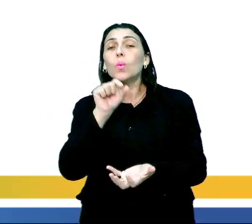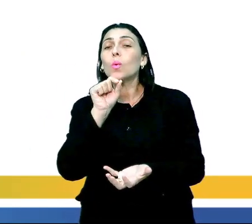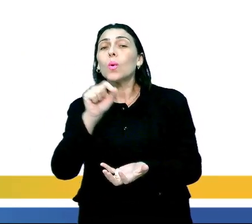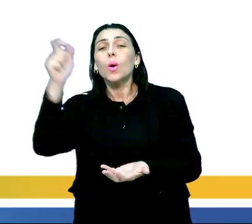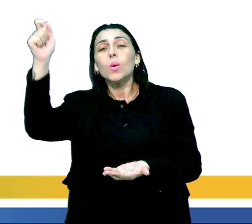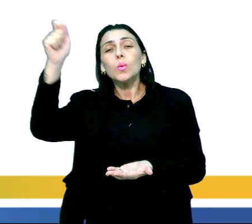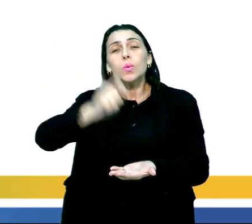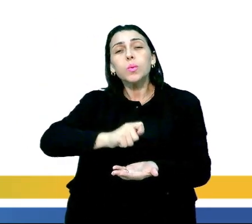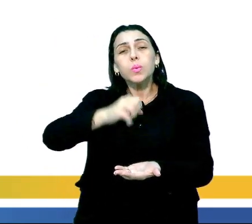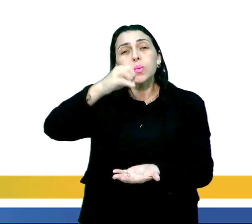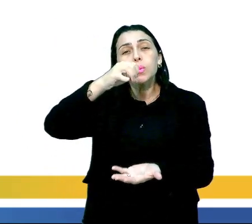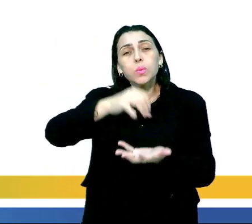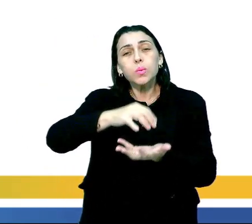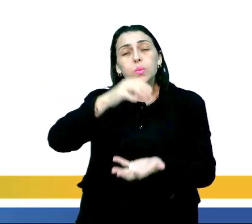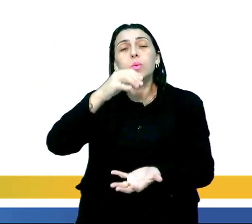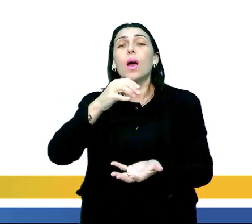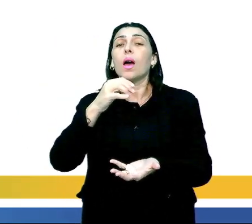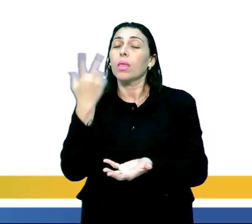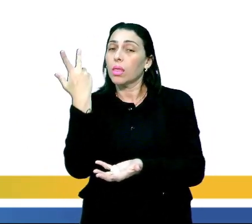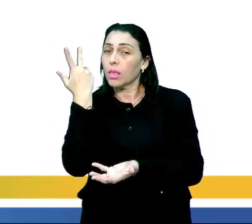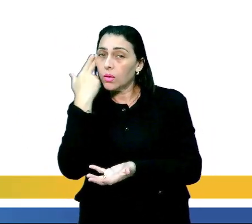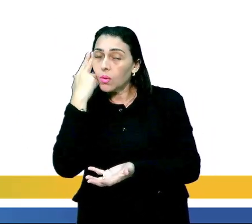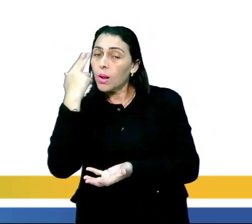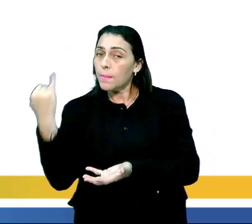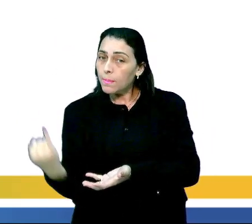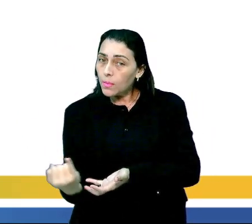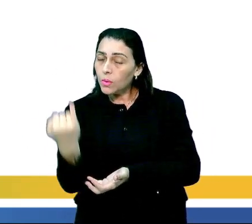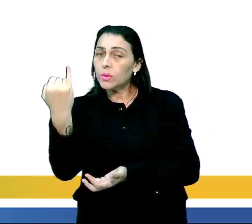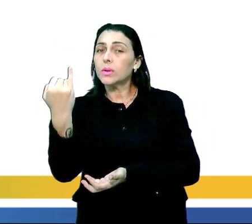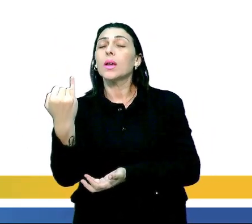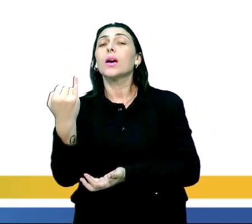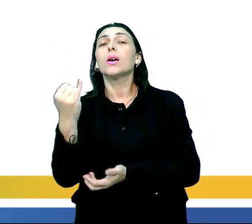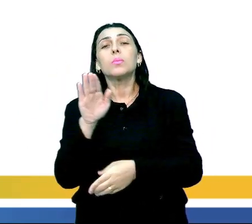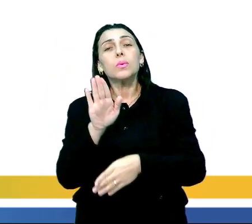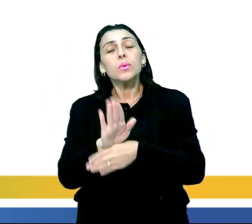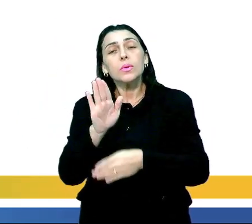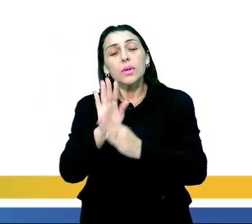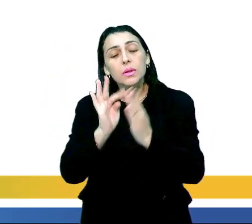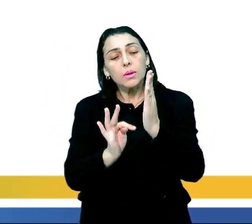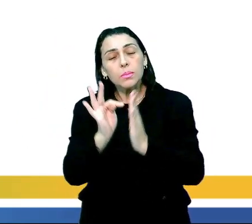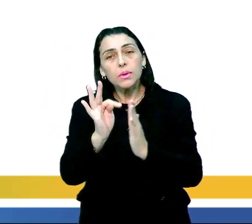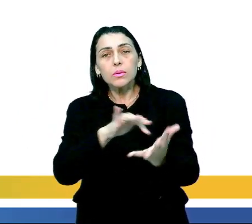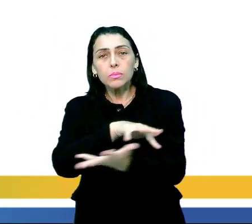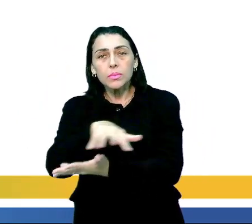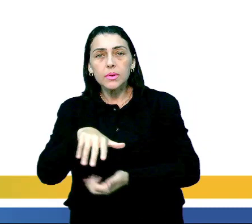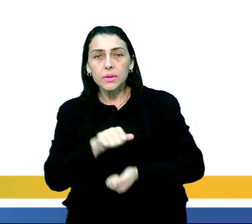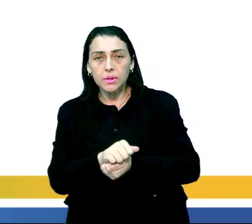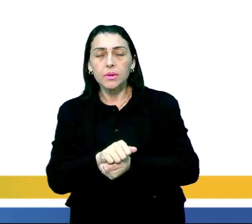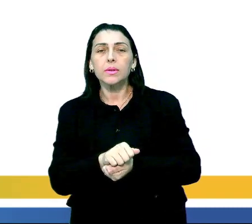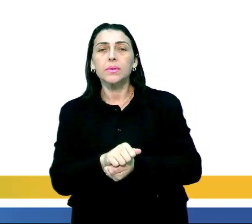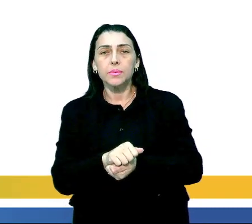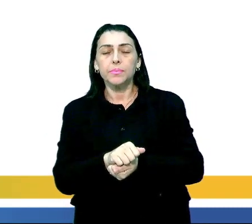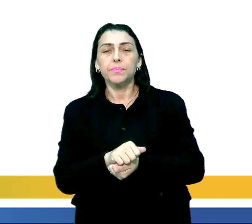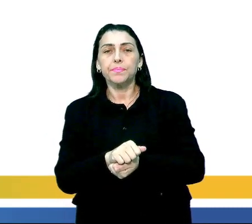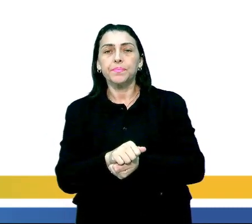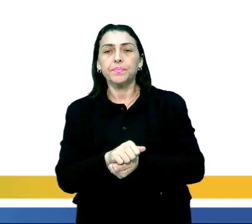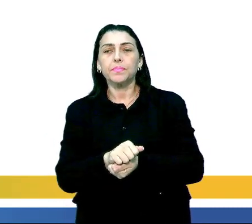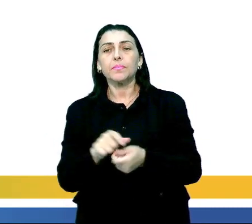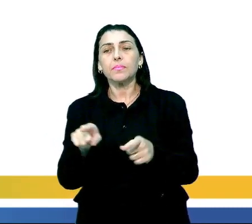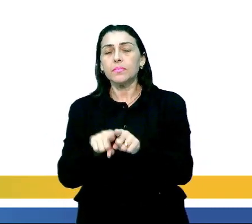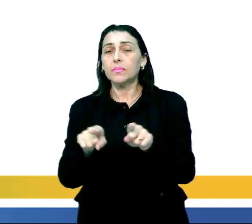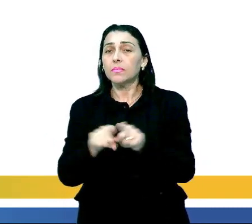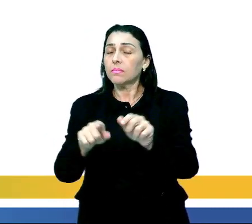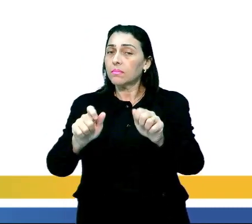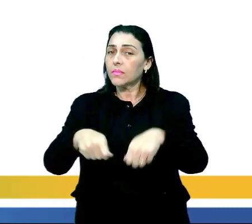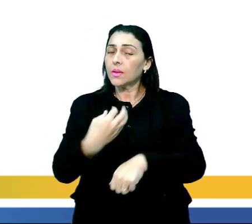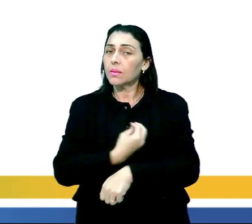é o efeito estufa? É um processo natural e muito importante aí para a manutenção da temperatura do planeta e assim